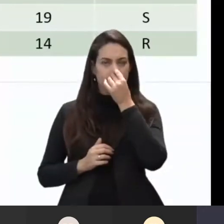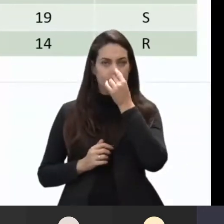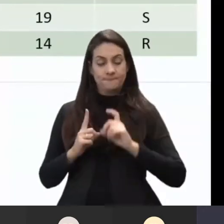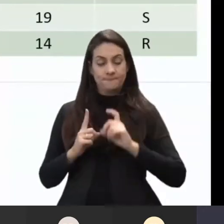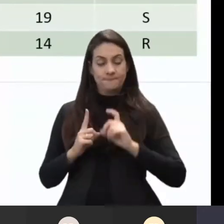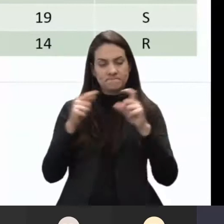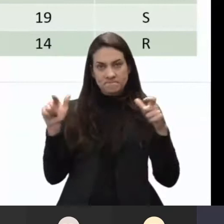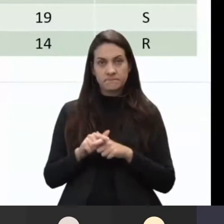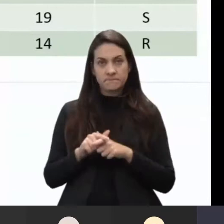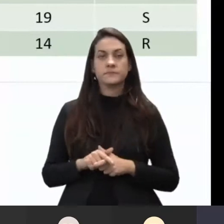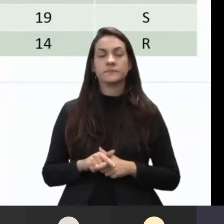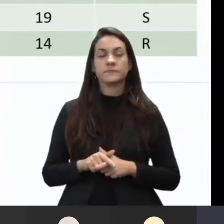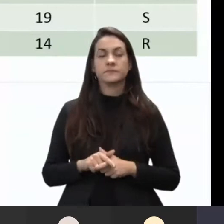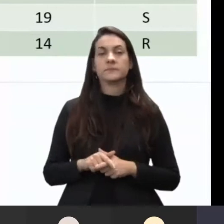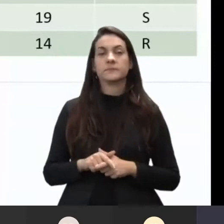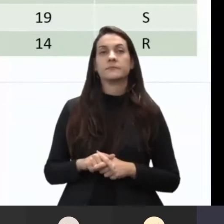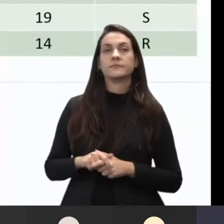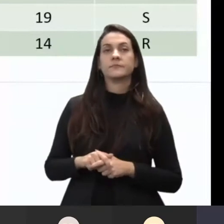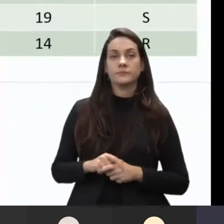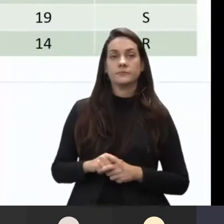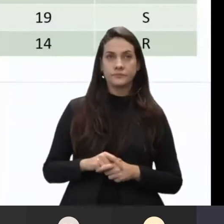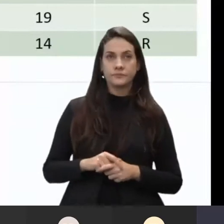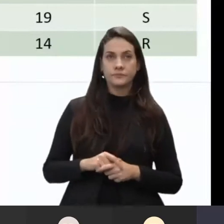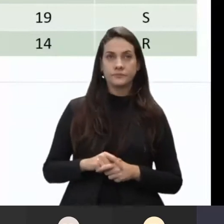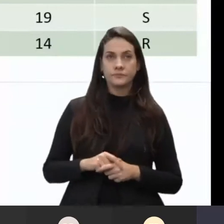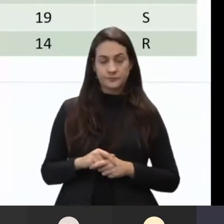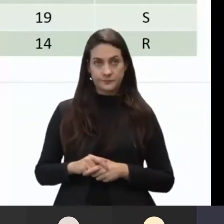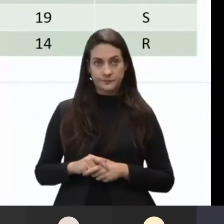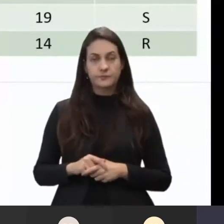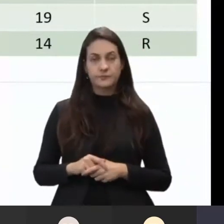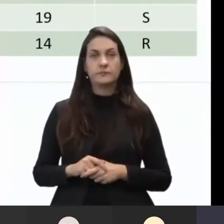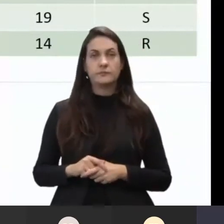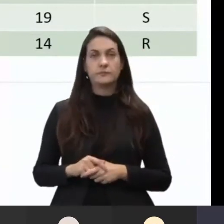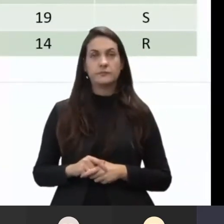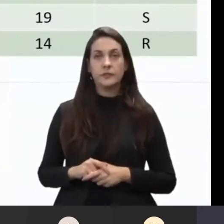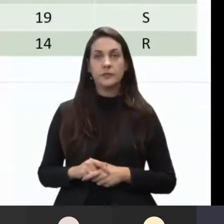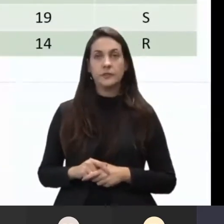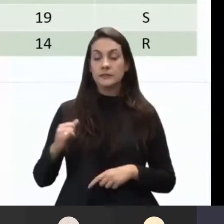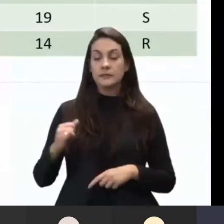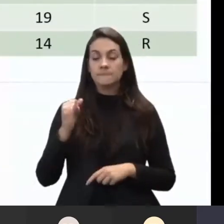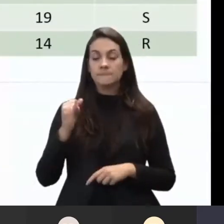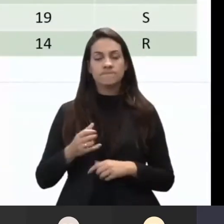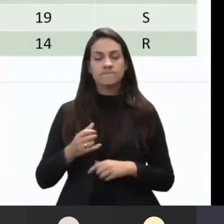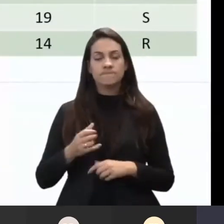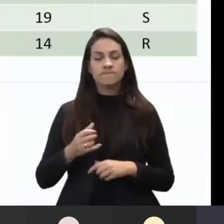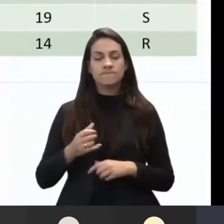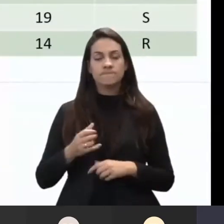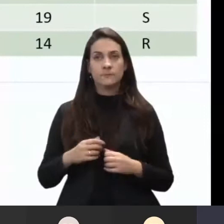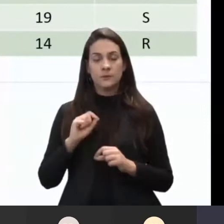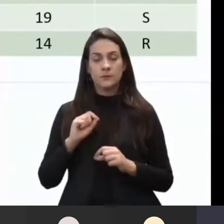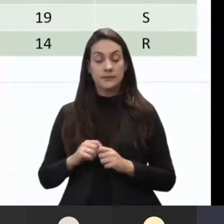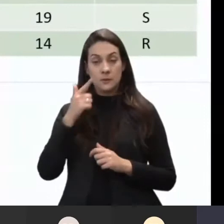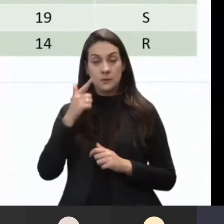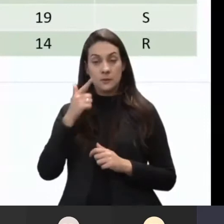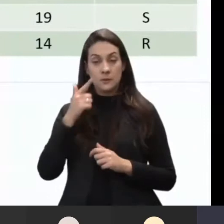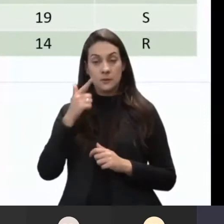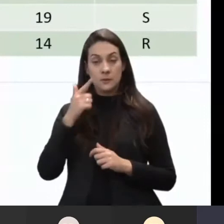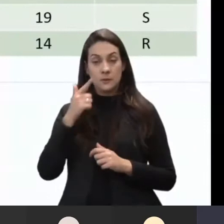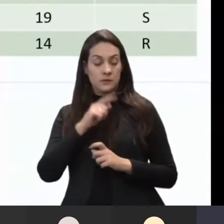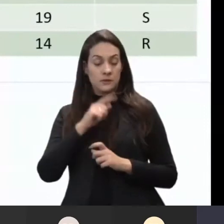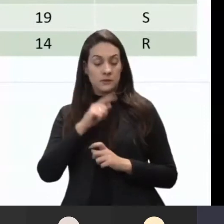E vai formar esse halo, que é chamado halo de lise bacteriano. É muito importante, porque assim nós